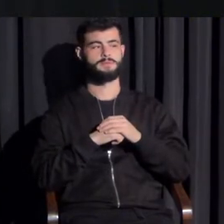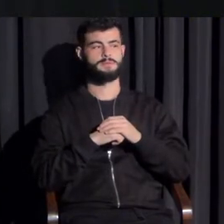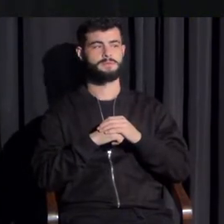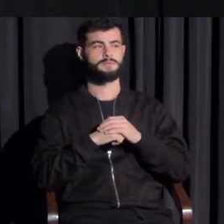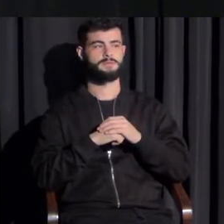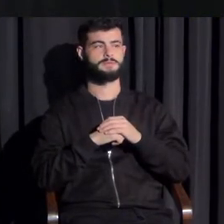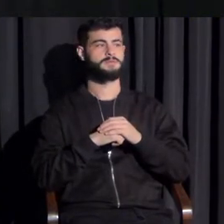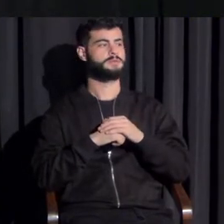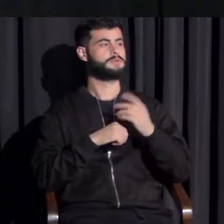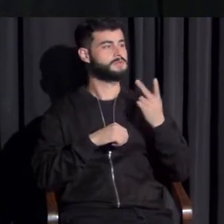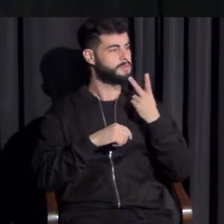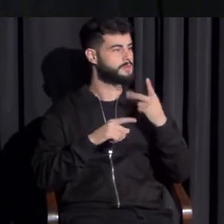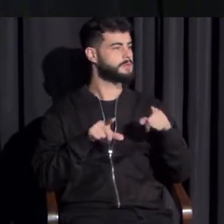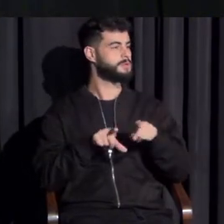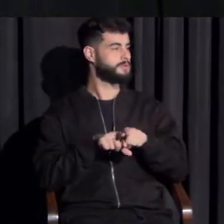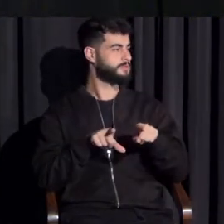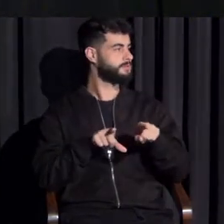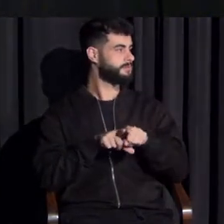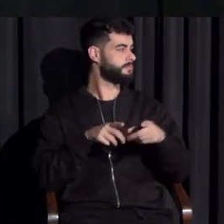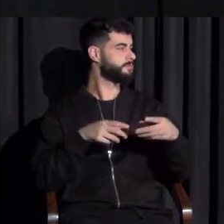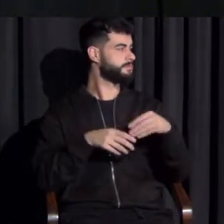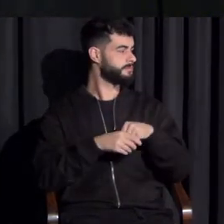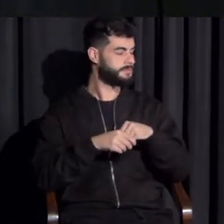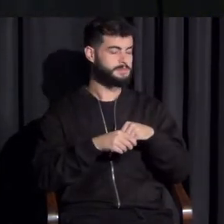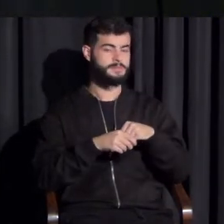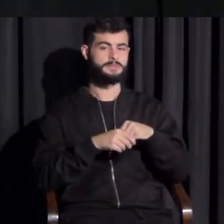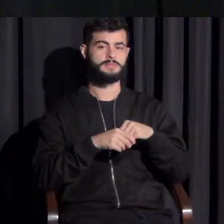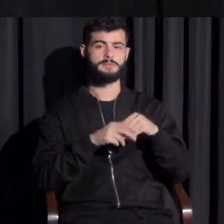Faz parte desse território. Né?